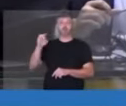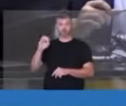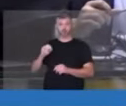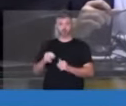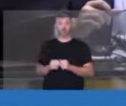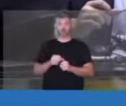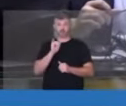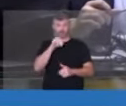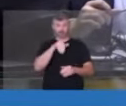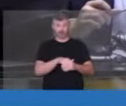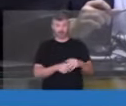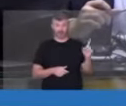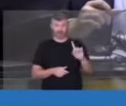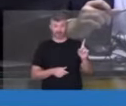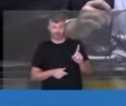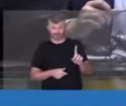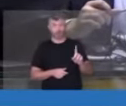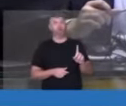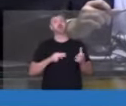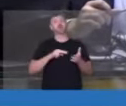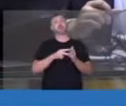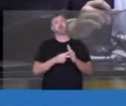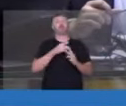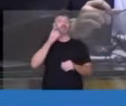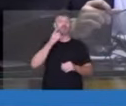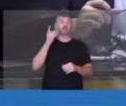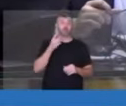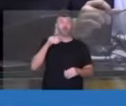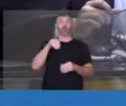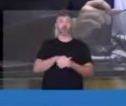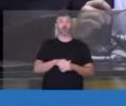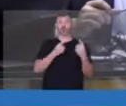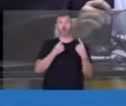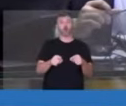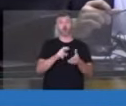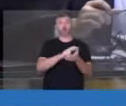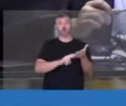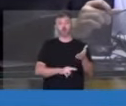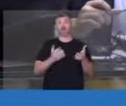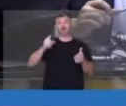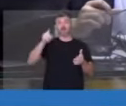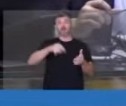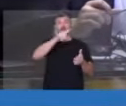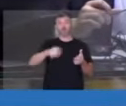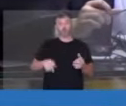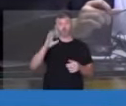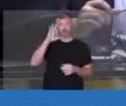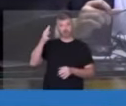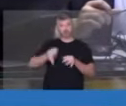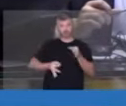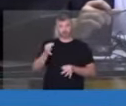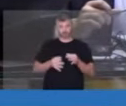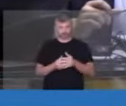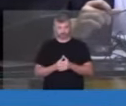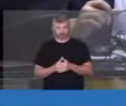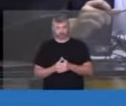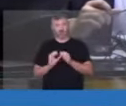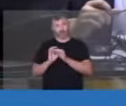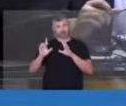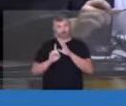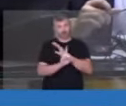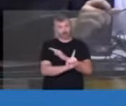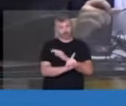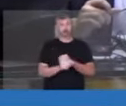Ao votar não, o parlamentar estará votando pela revogação da decisão judicial.